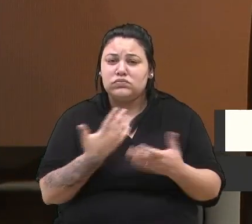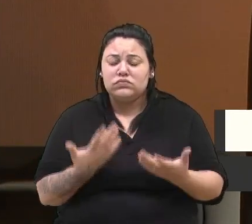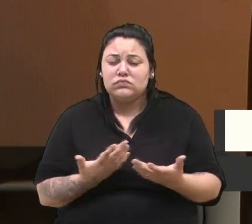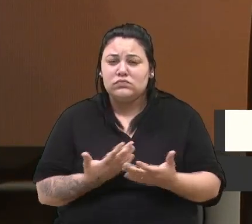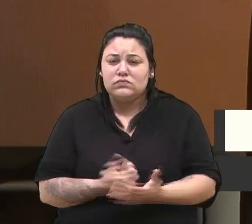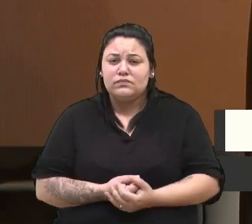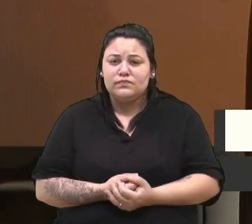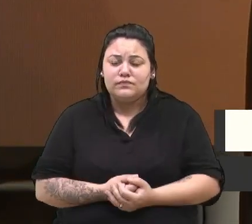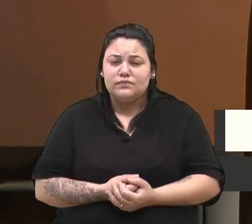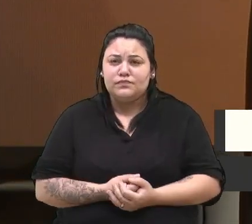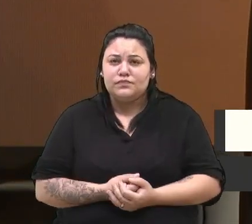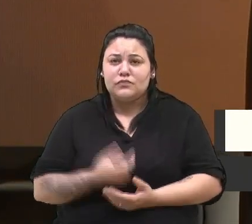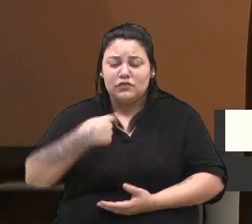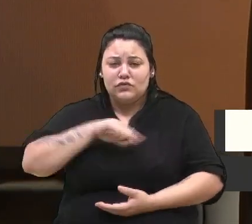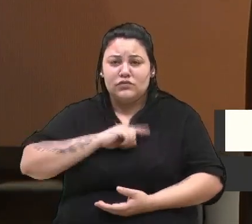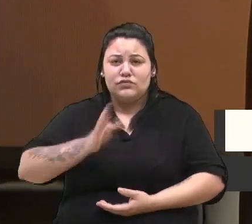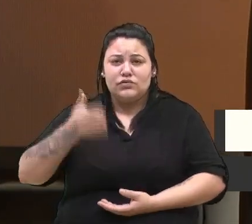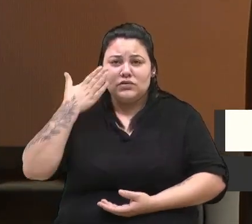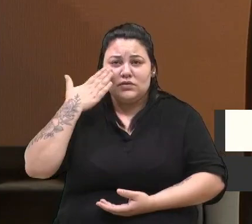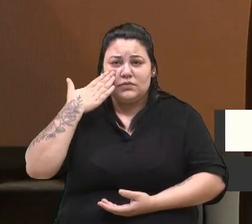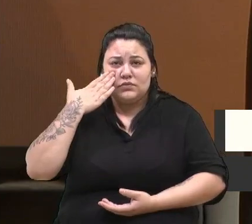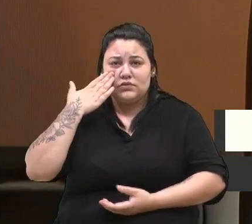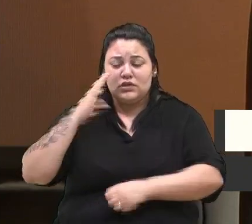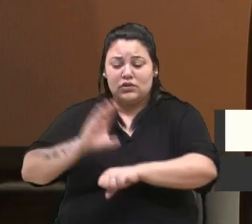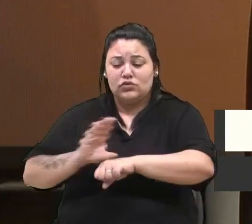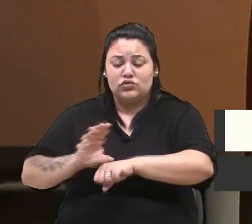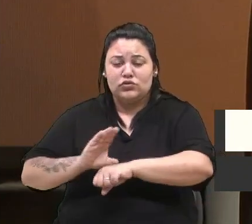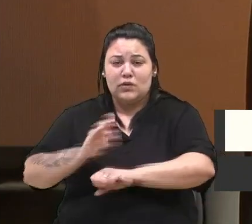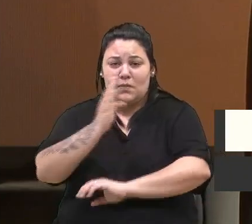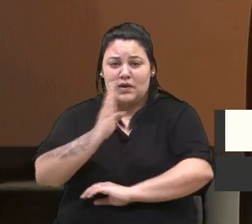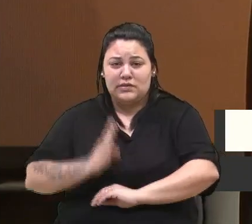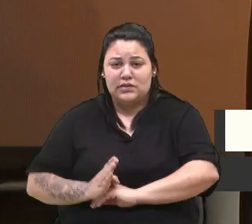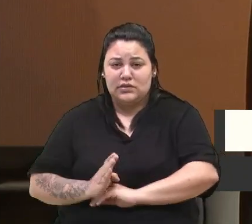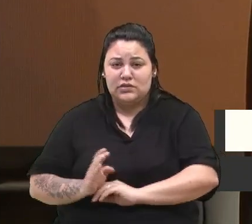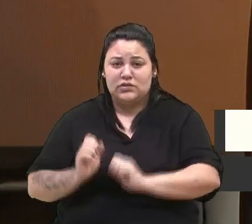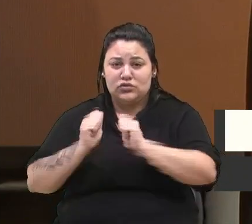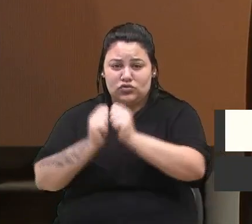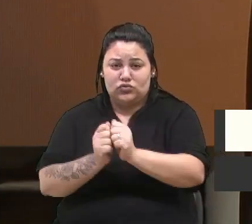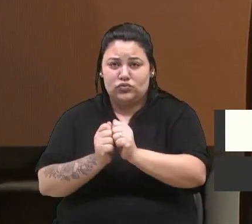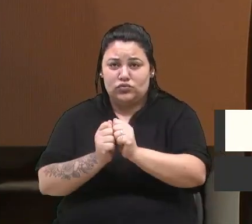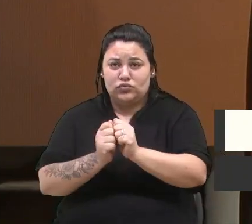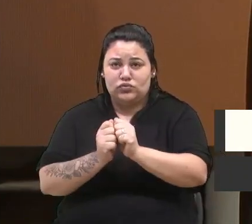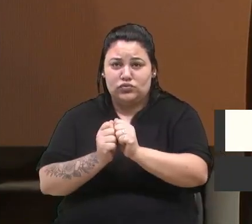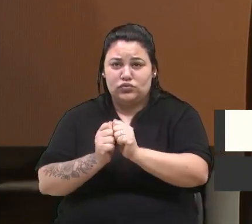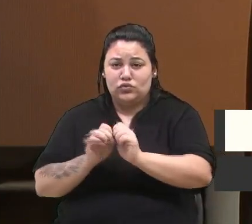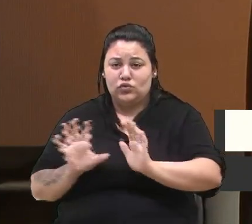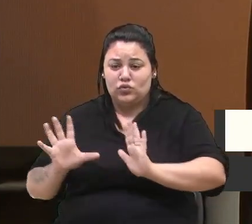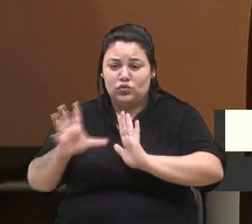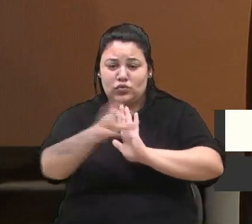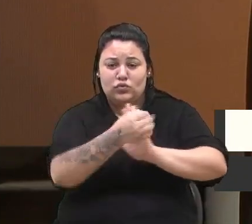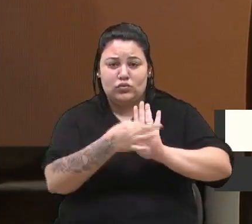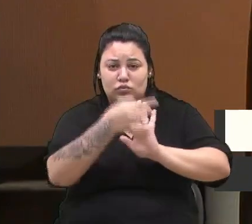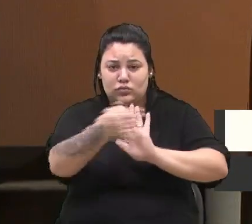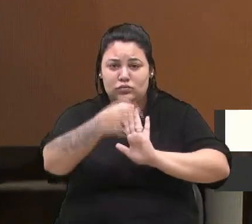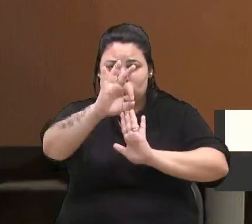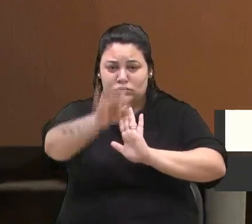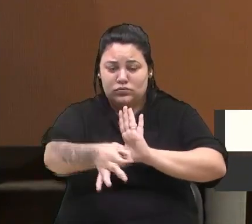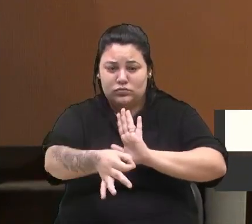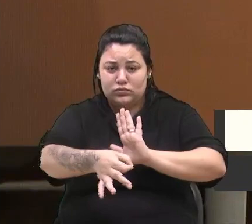E nós sabemos que na Constituição brasileira, através da jurisprudência do Supremo Tribunal